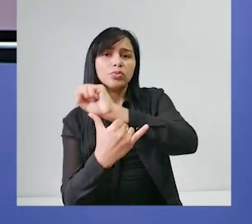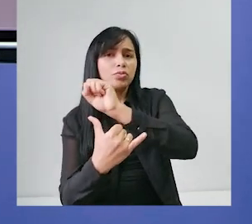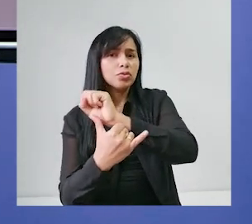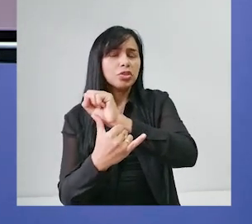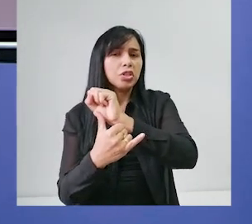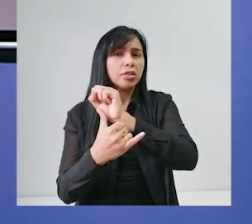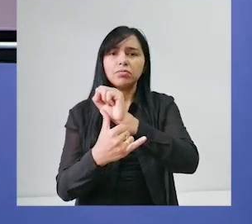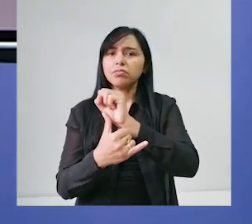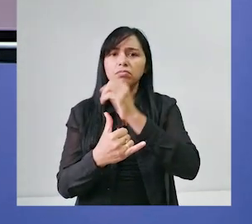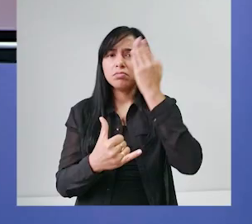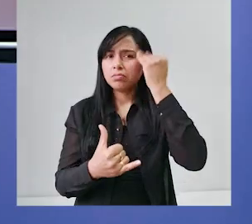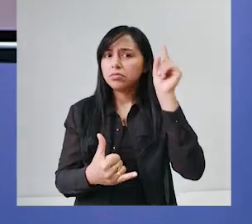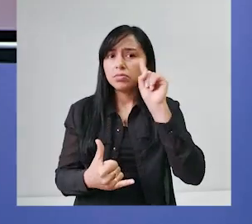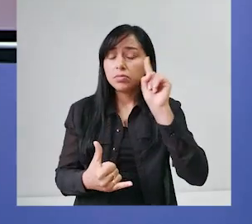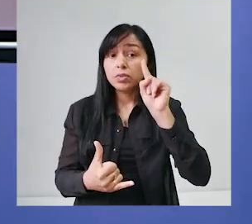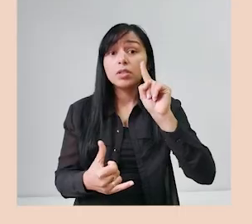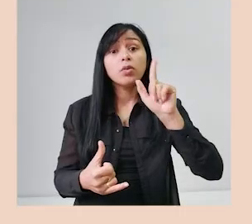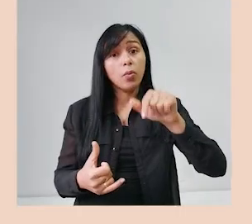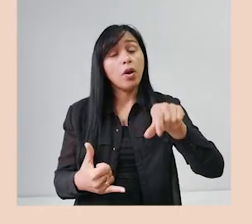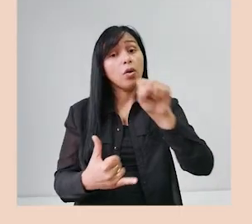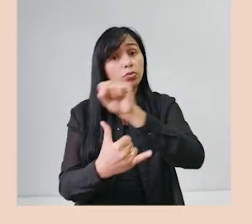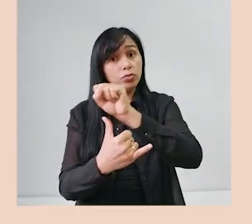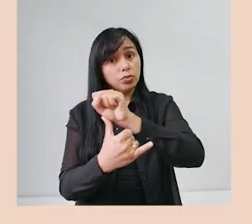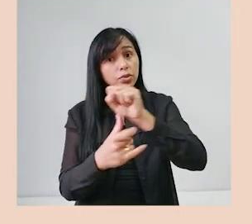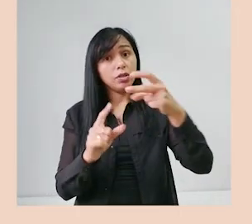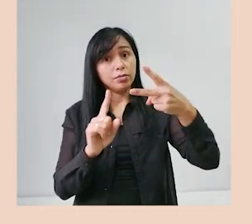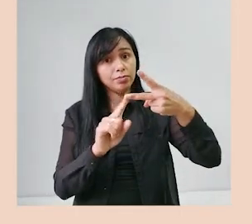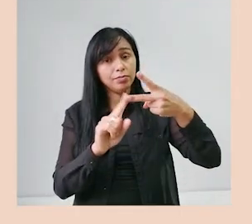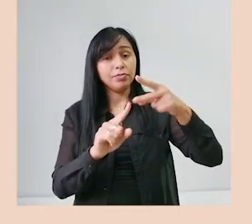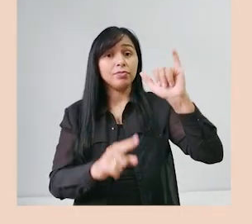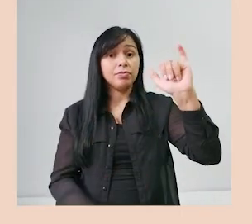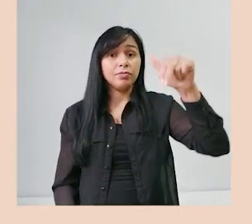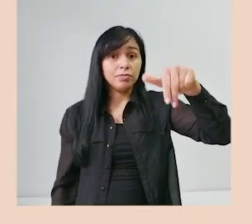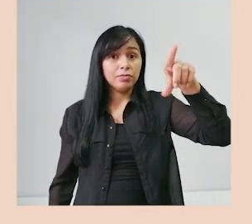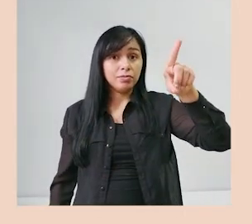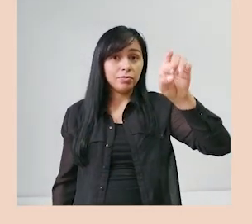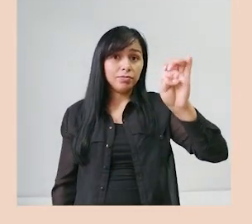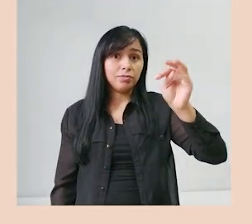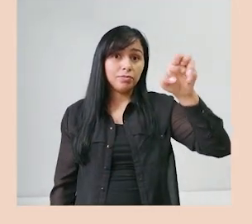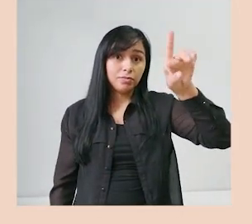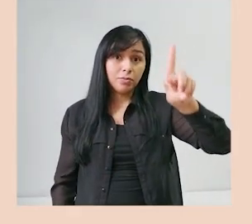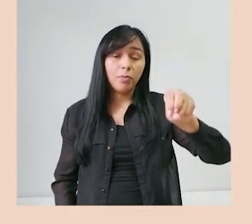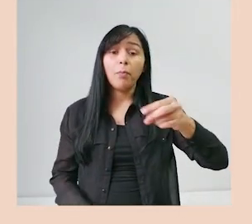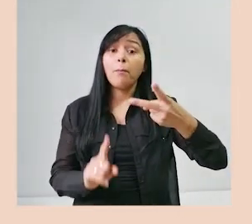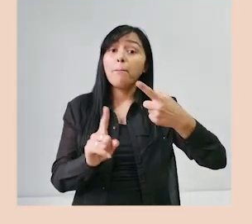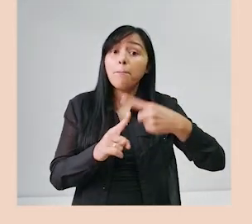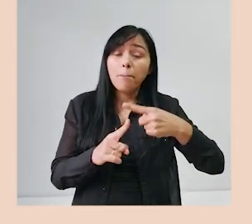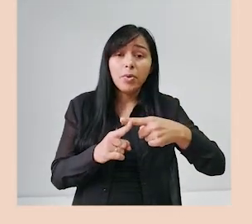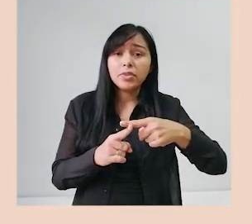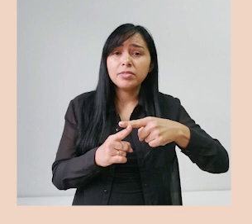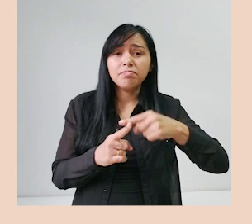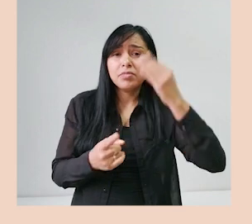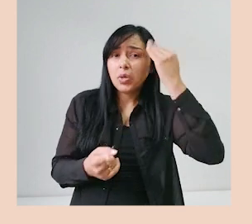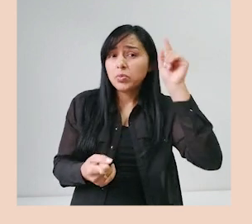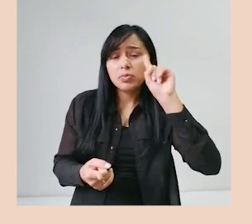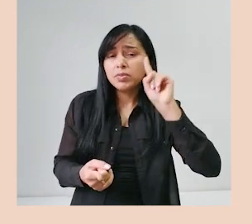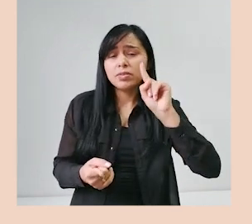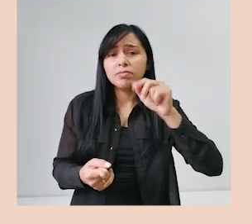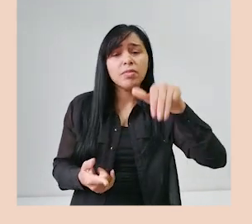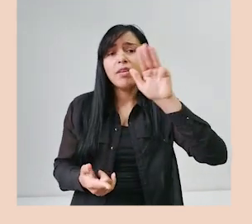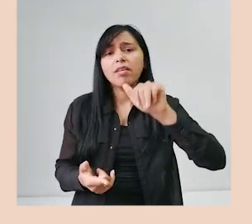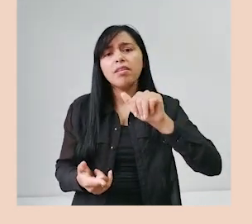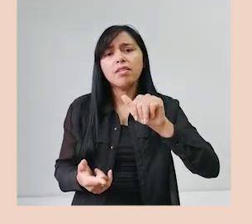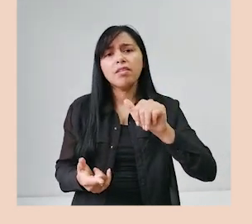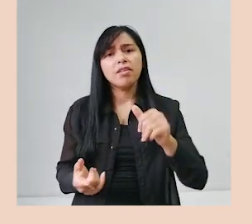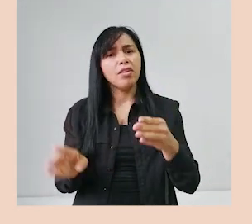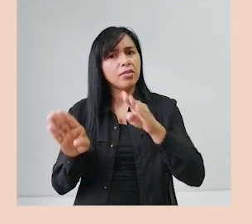sujeito indeterminado pois nós não conseguimos identificar quem praticou a ação do verbo quem esqueceu de fechar a